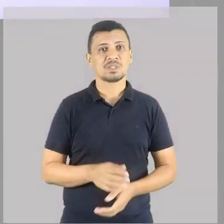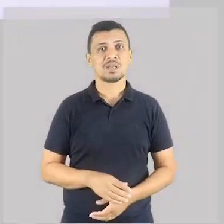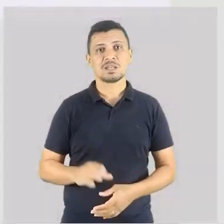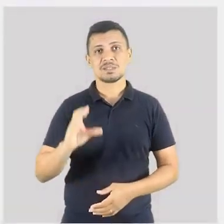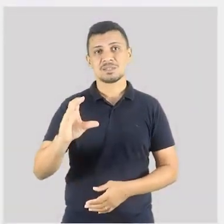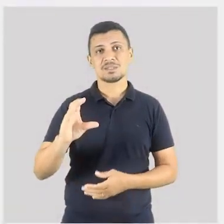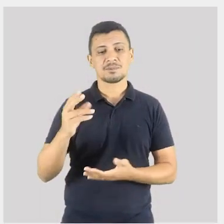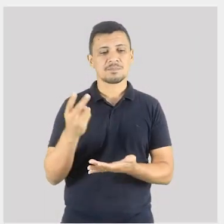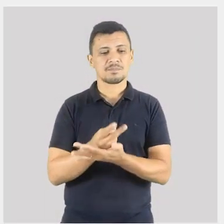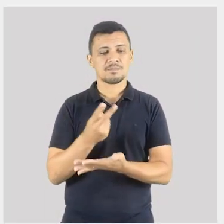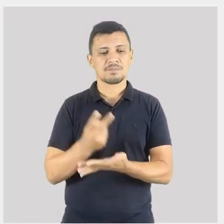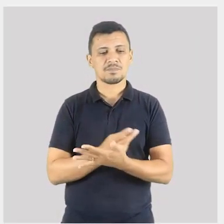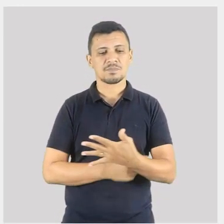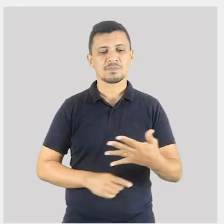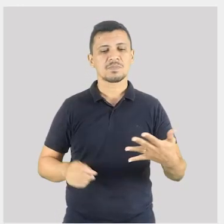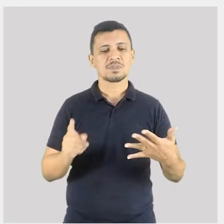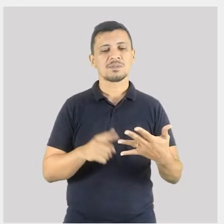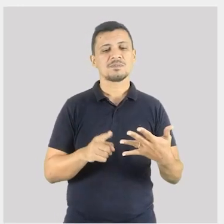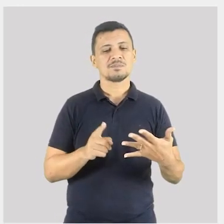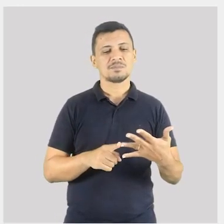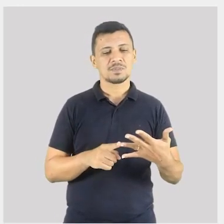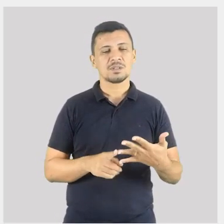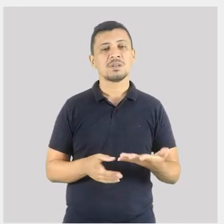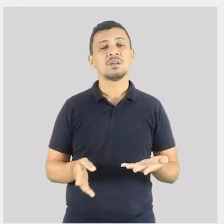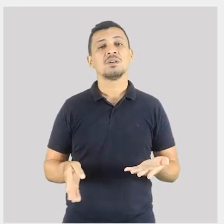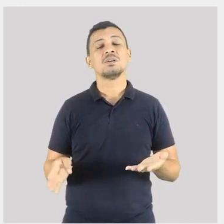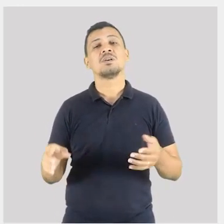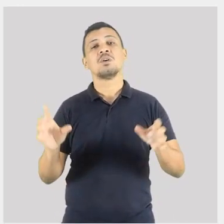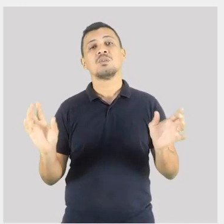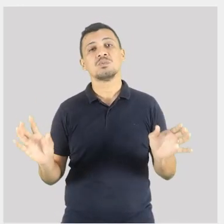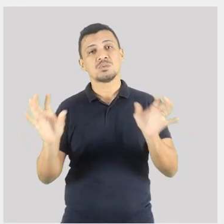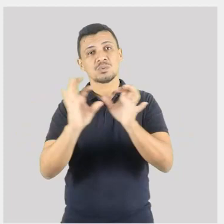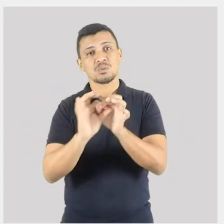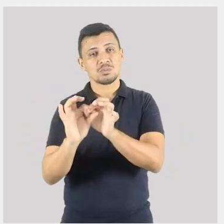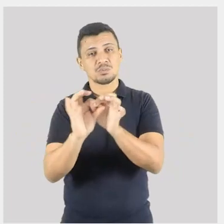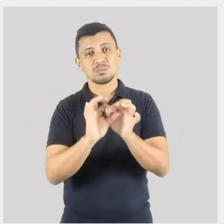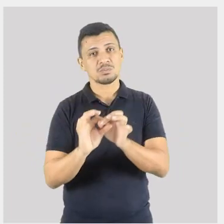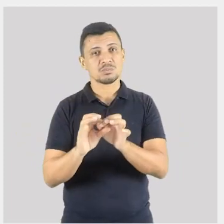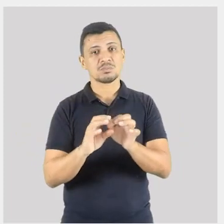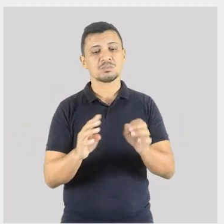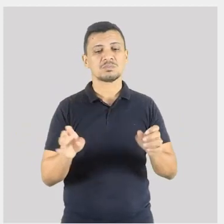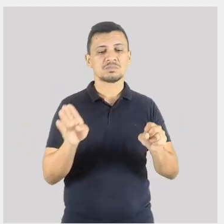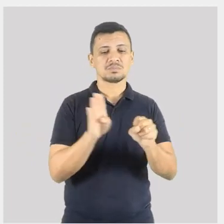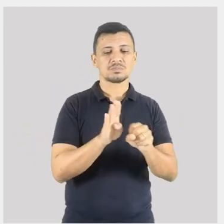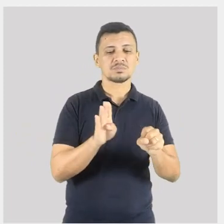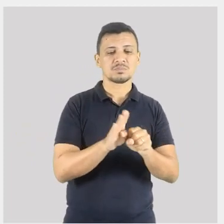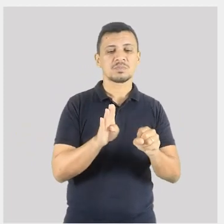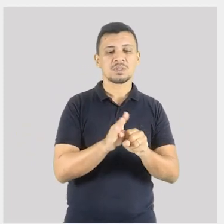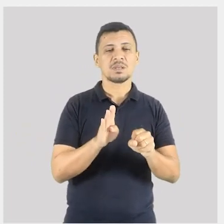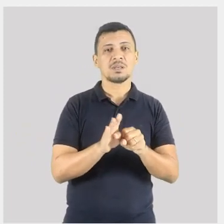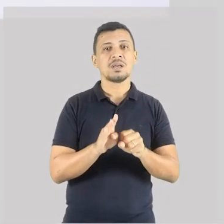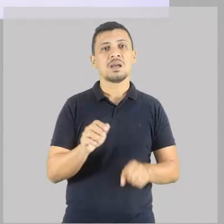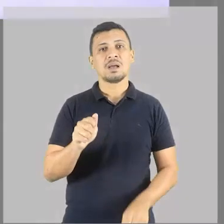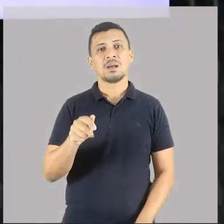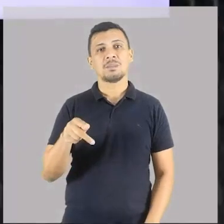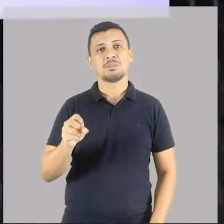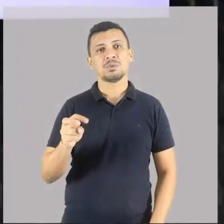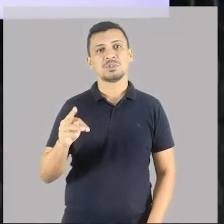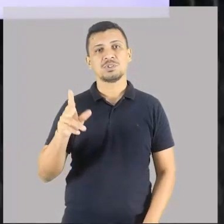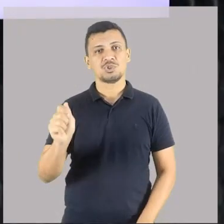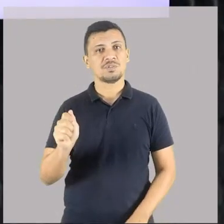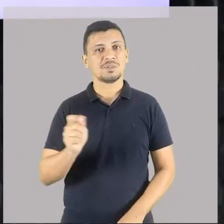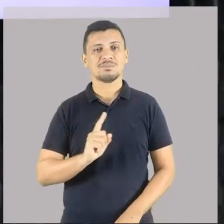letra C. A letra D, a mesma coisa. Subordinada substantiva positiva? Não, ela não é substantiva, certo? Ela